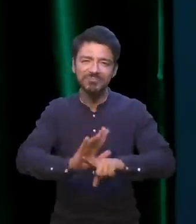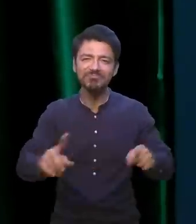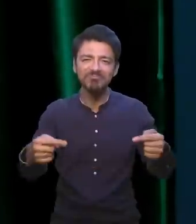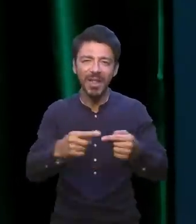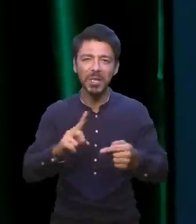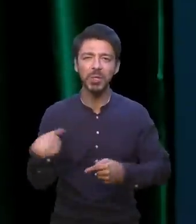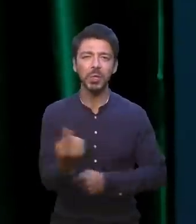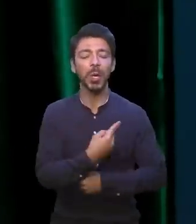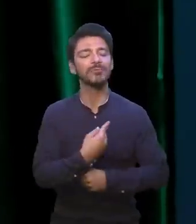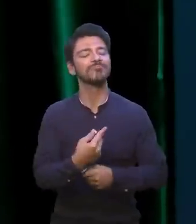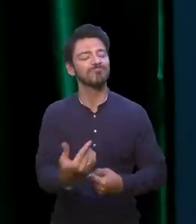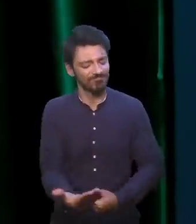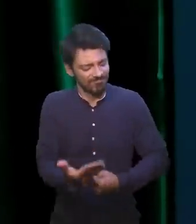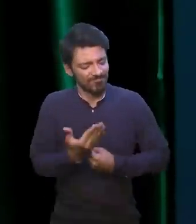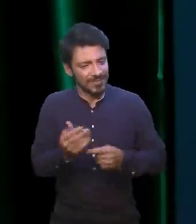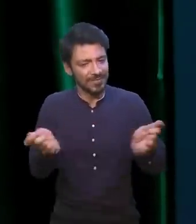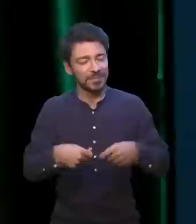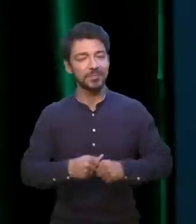obra